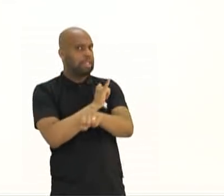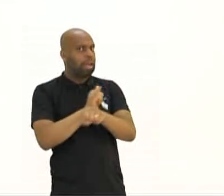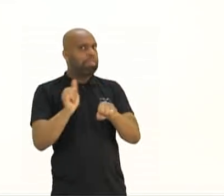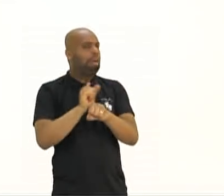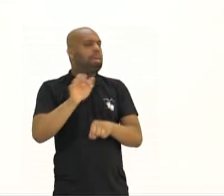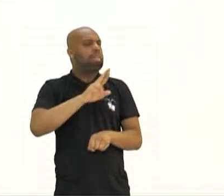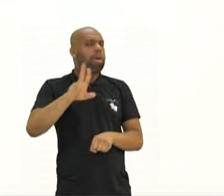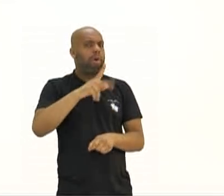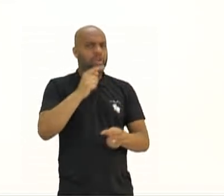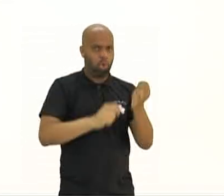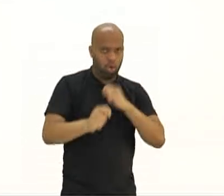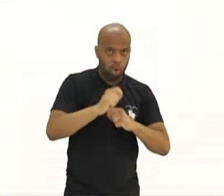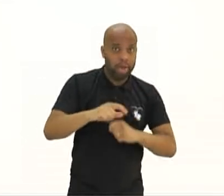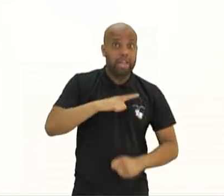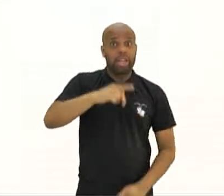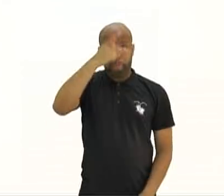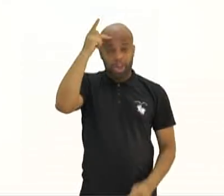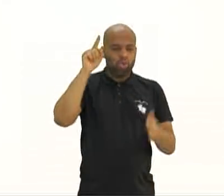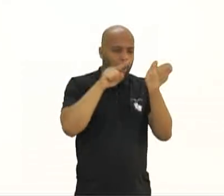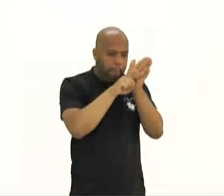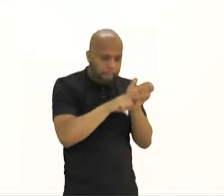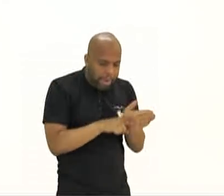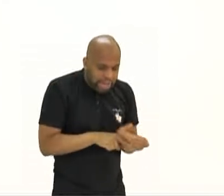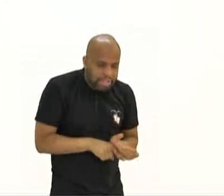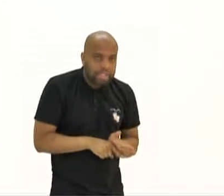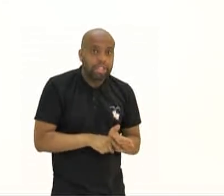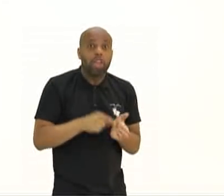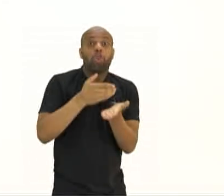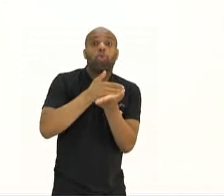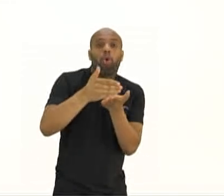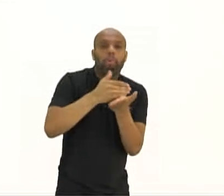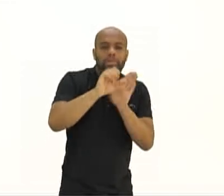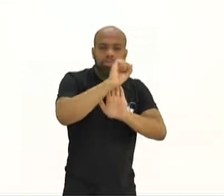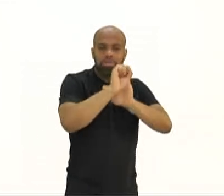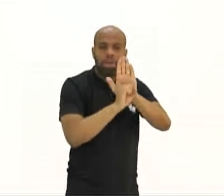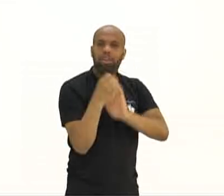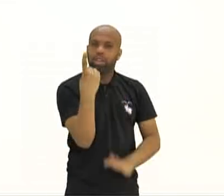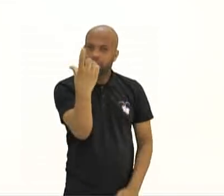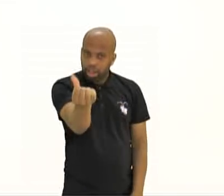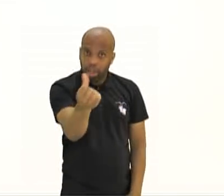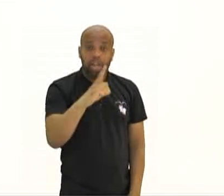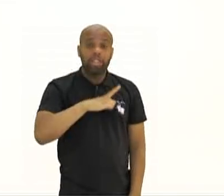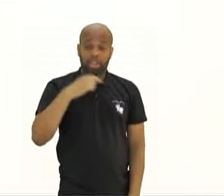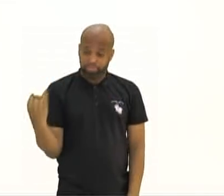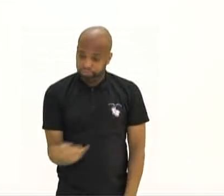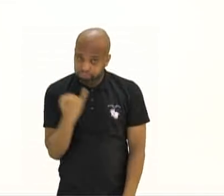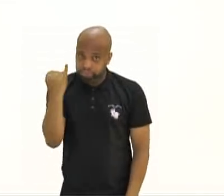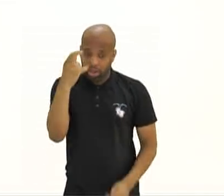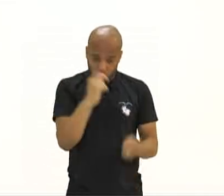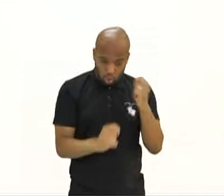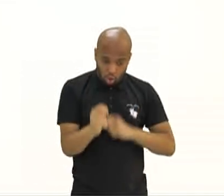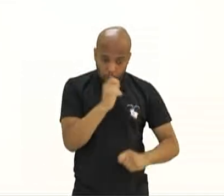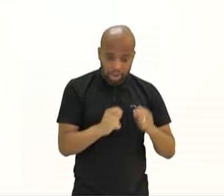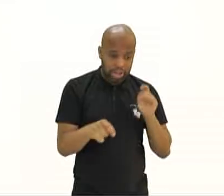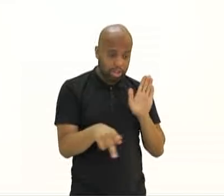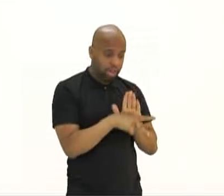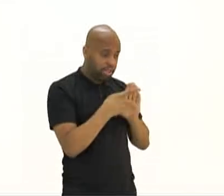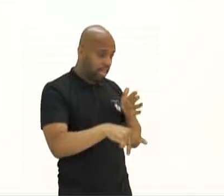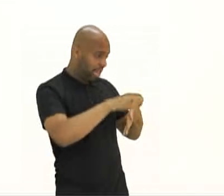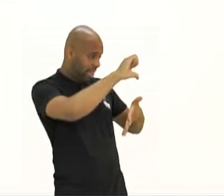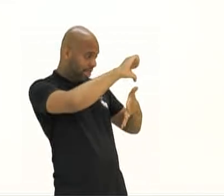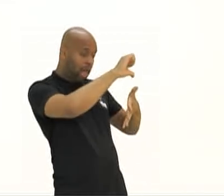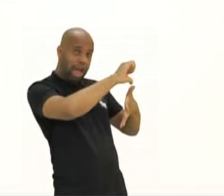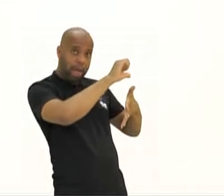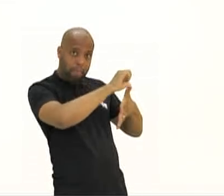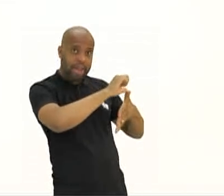econômica. Segundo o historiador português, no início do século XVI, a importância econômica dada à América pelo Estado português